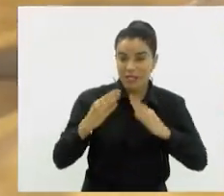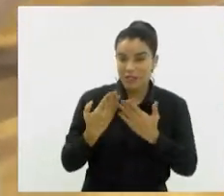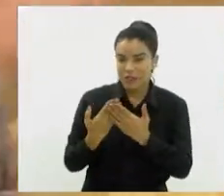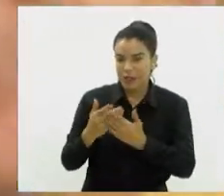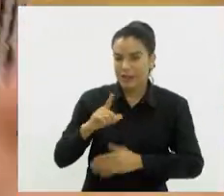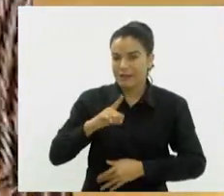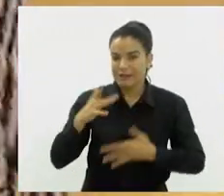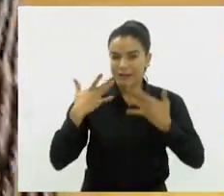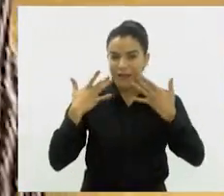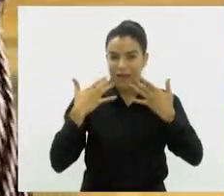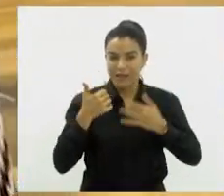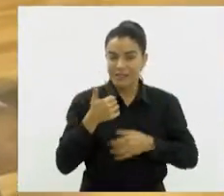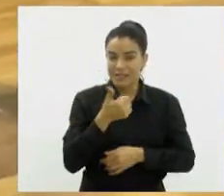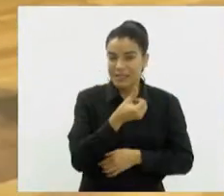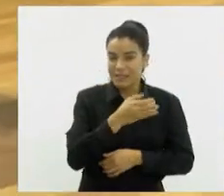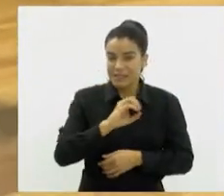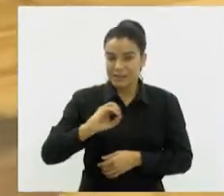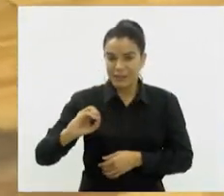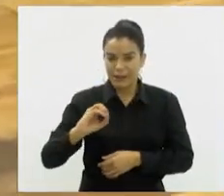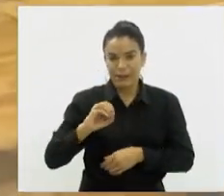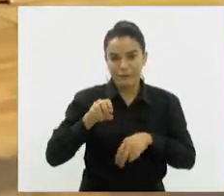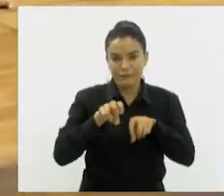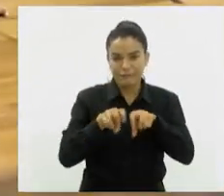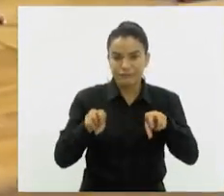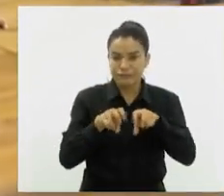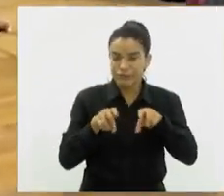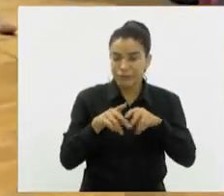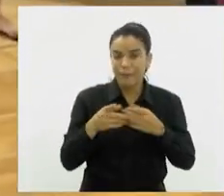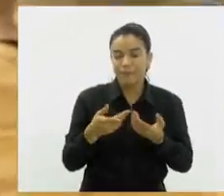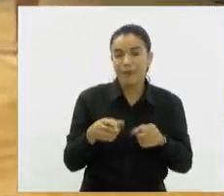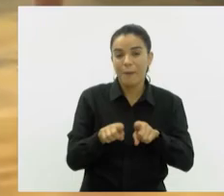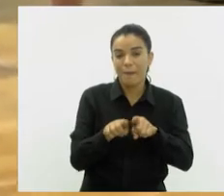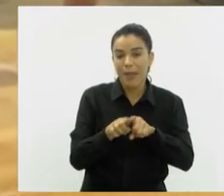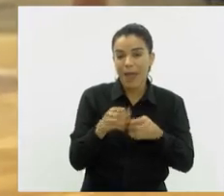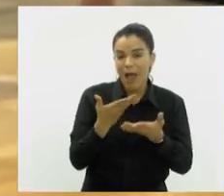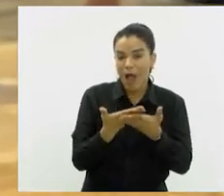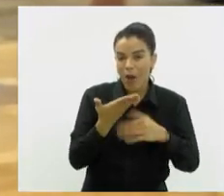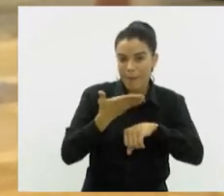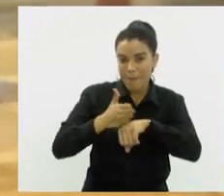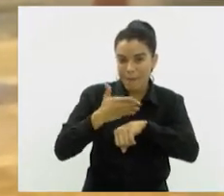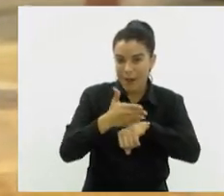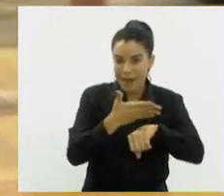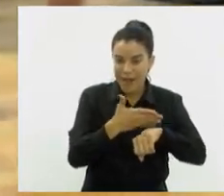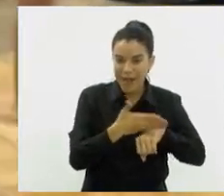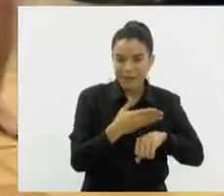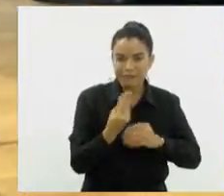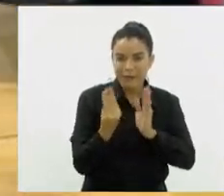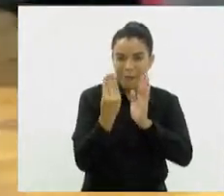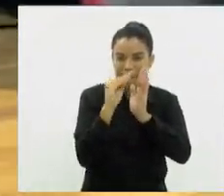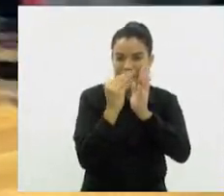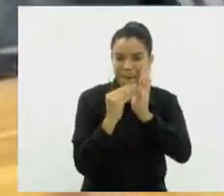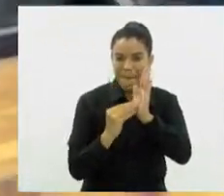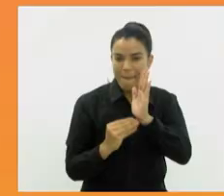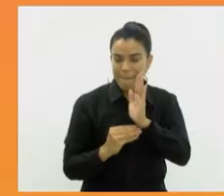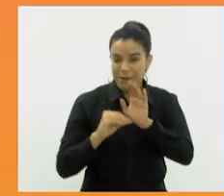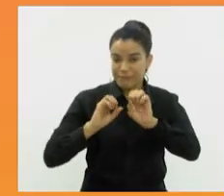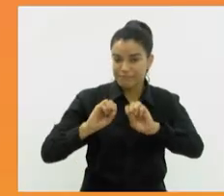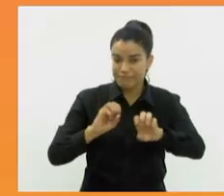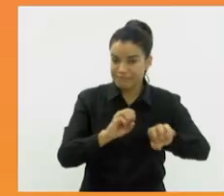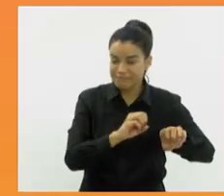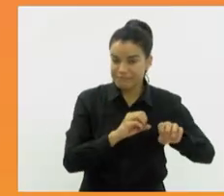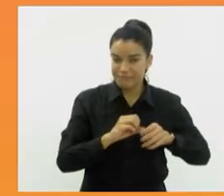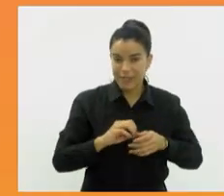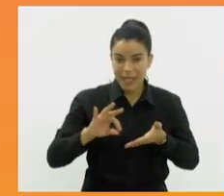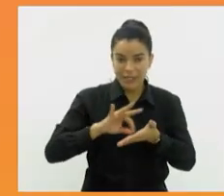teatro de 600 lugares onde são realizadas as aulas práticas e as montagens de espetáculos encenadas pelos alunos as